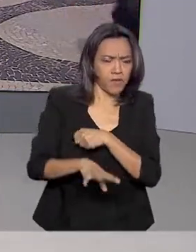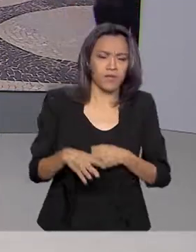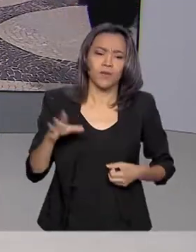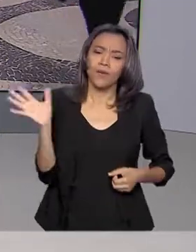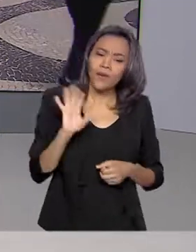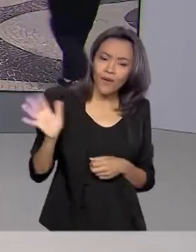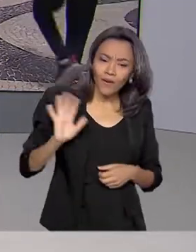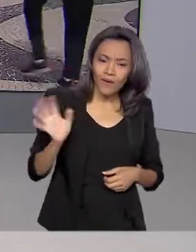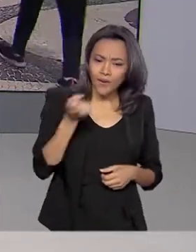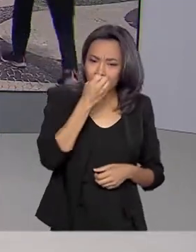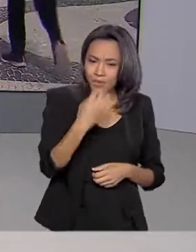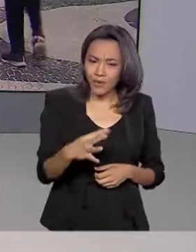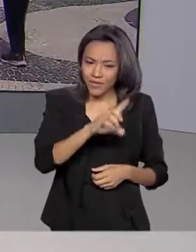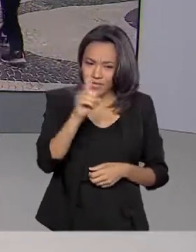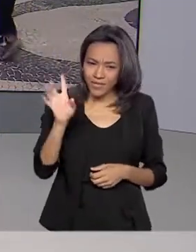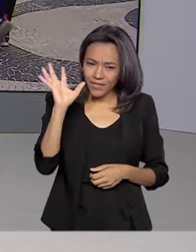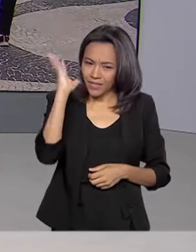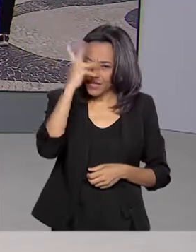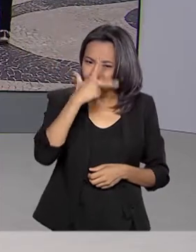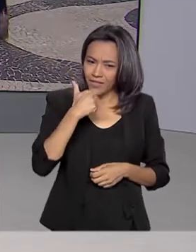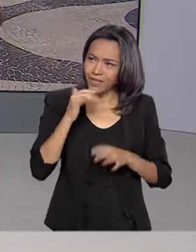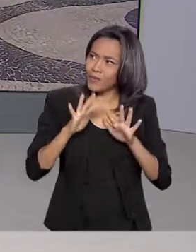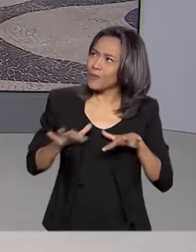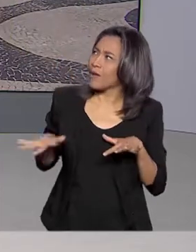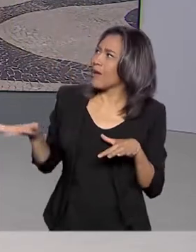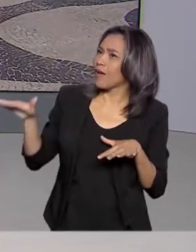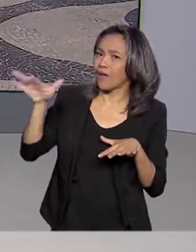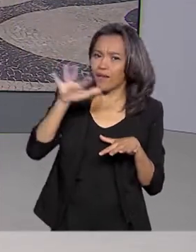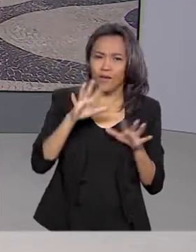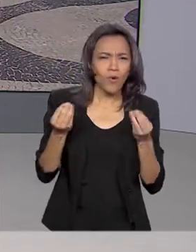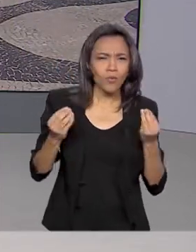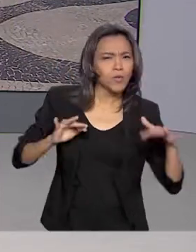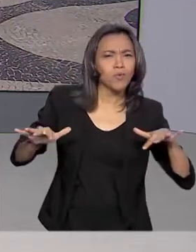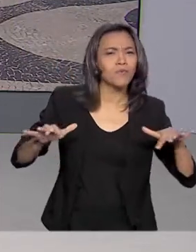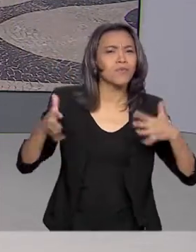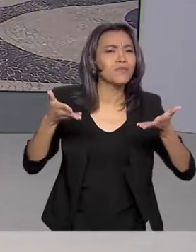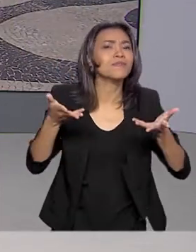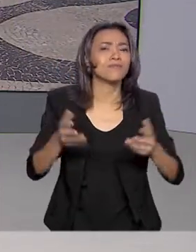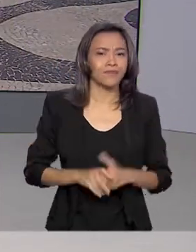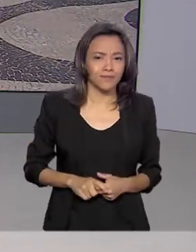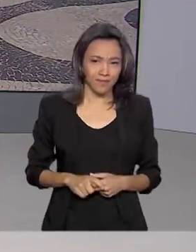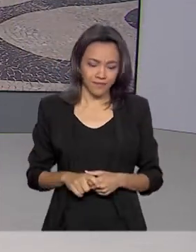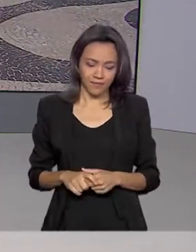Alessandra, bom dia, que visual legal. Como é que está a movimentação por aí?